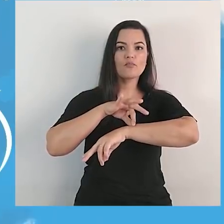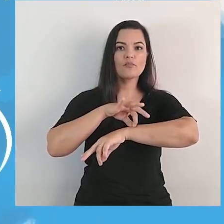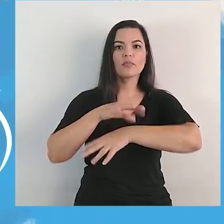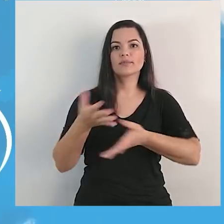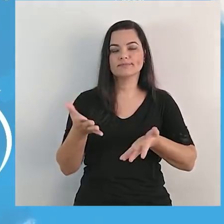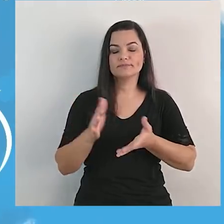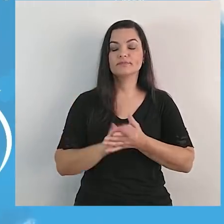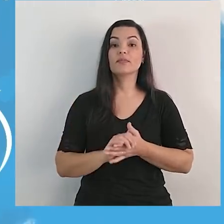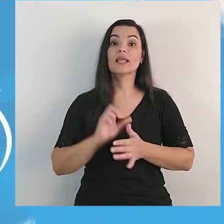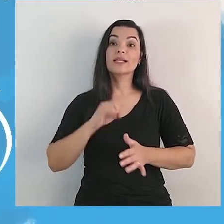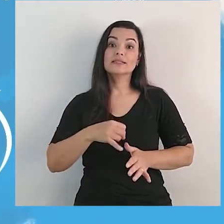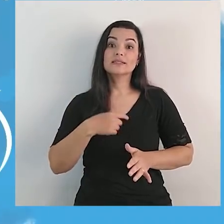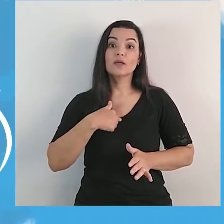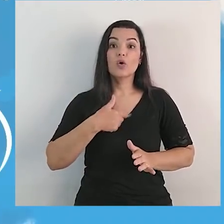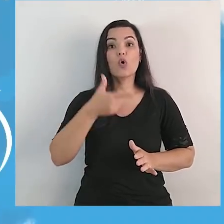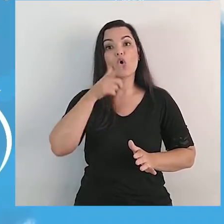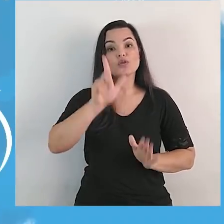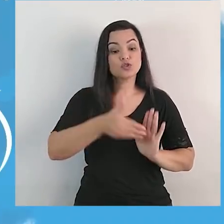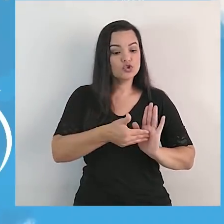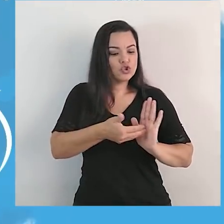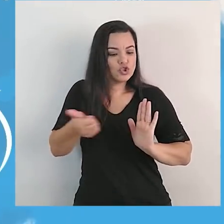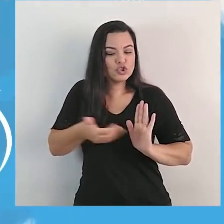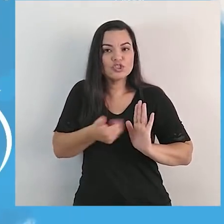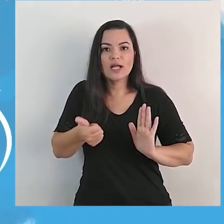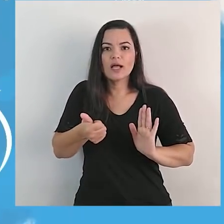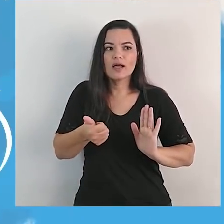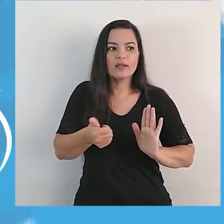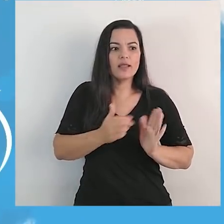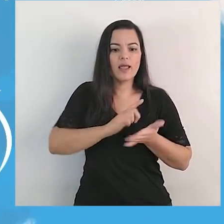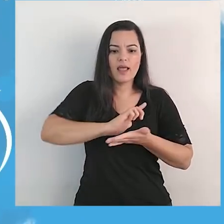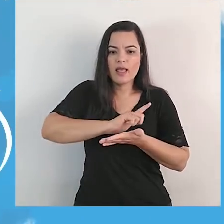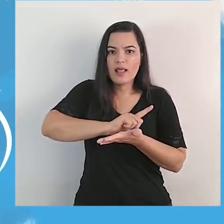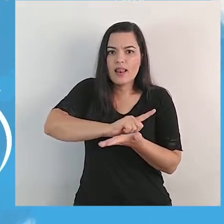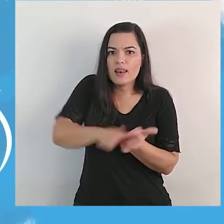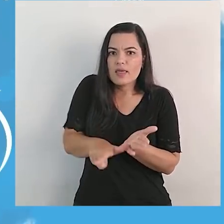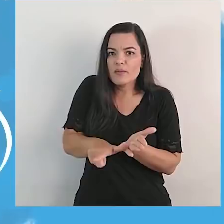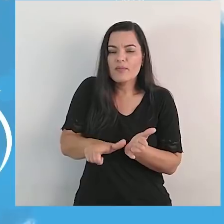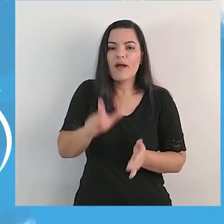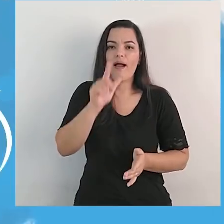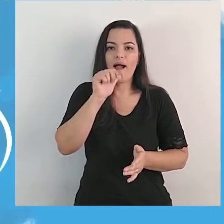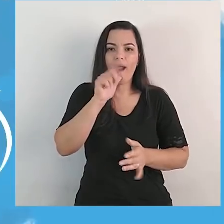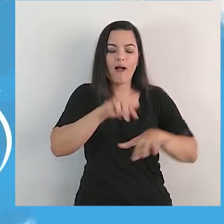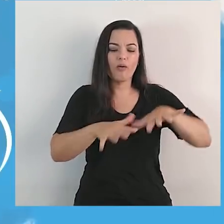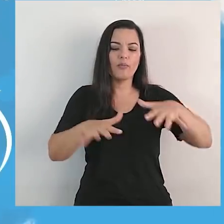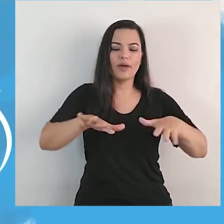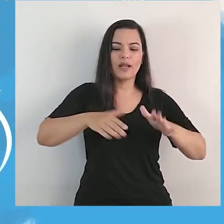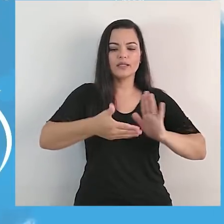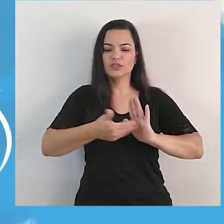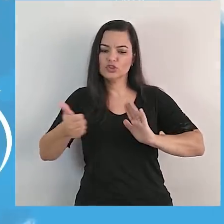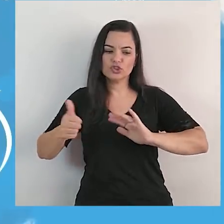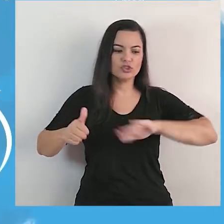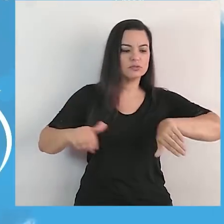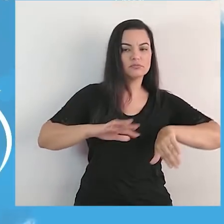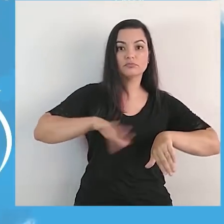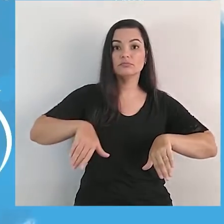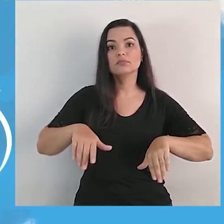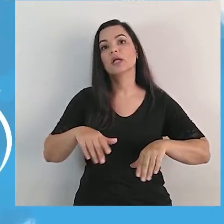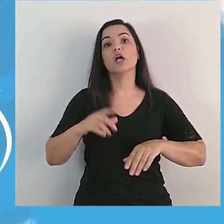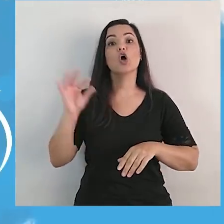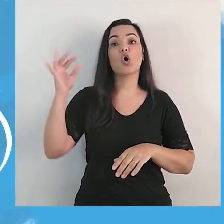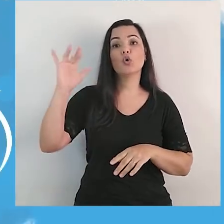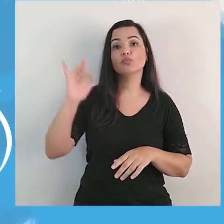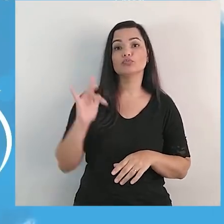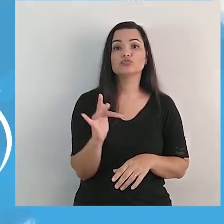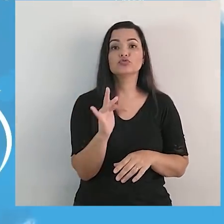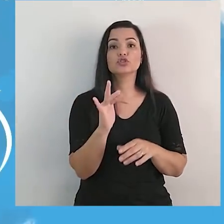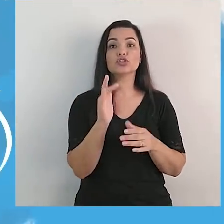eu conseguir eliminar todos os focos de água parada, eu não consigo ter o desenvolvimento do